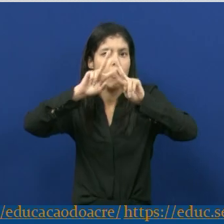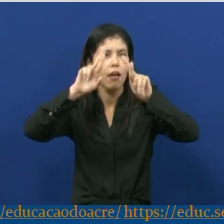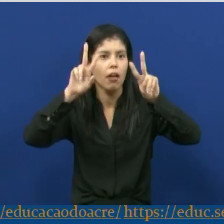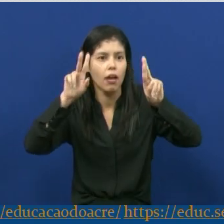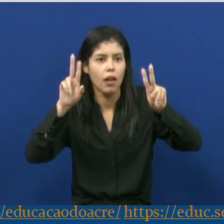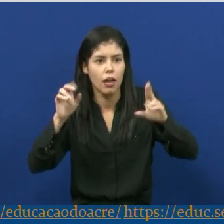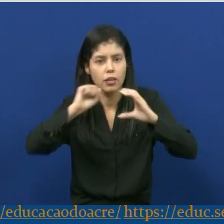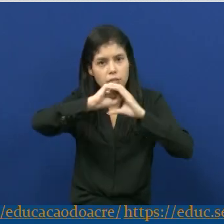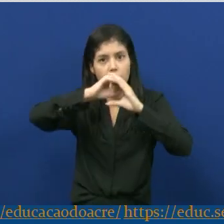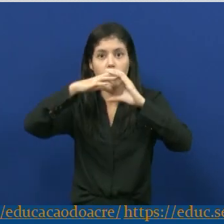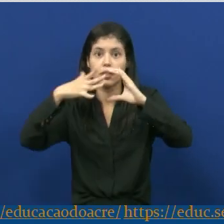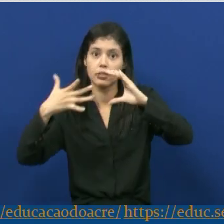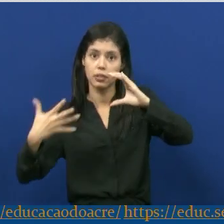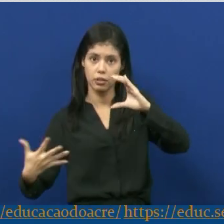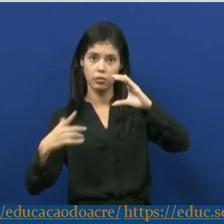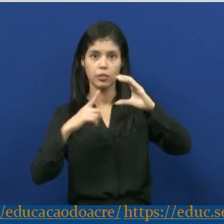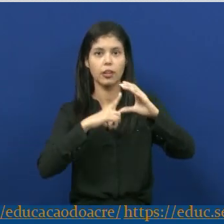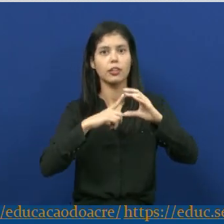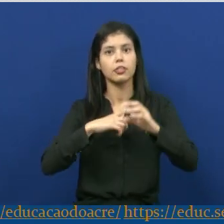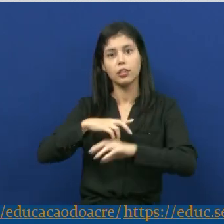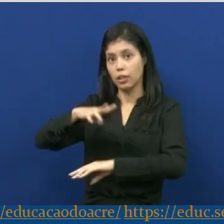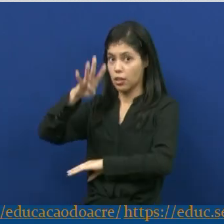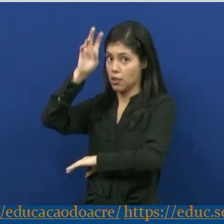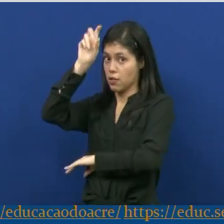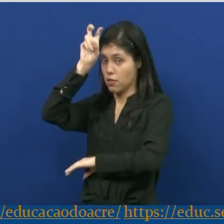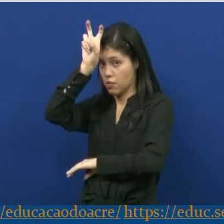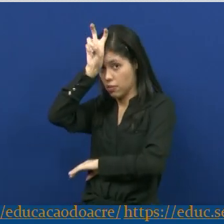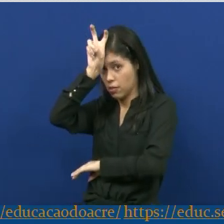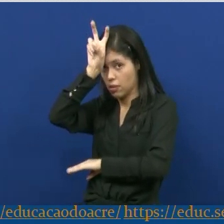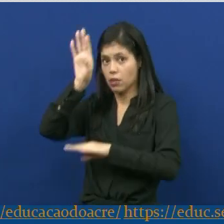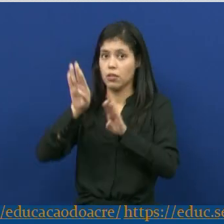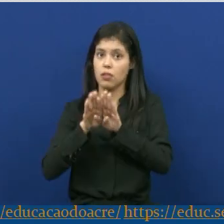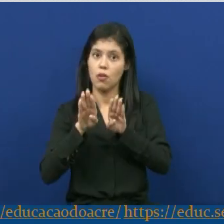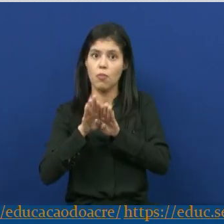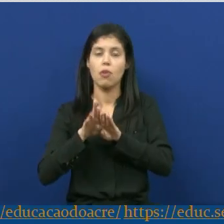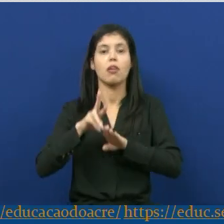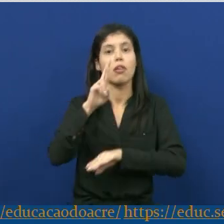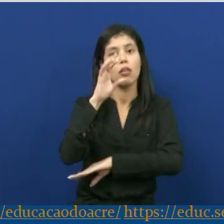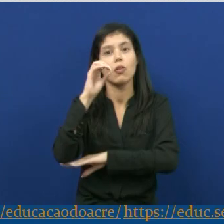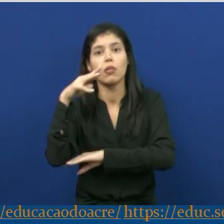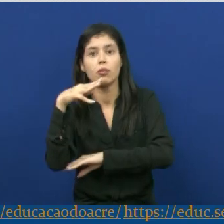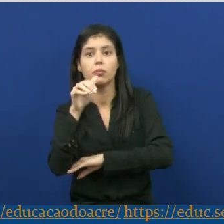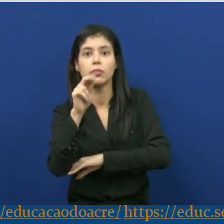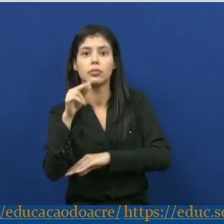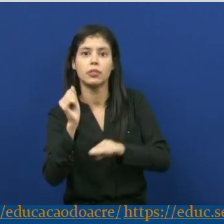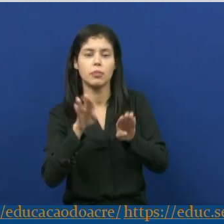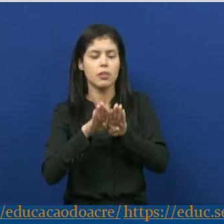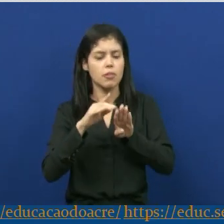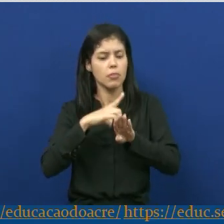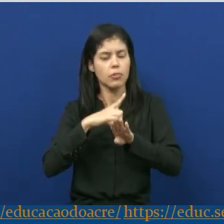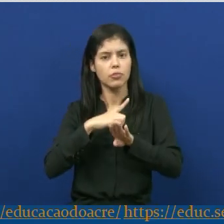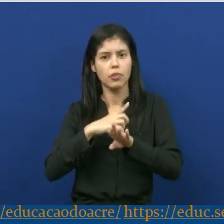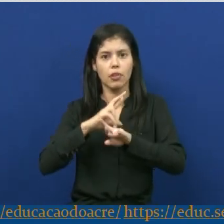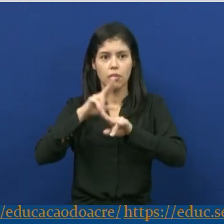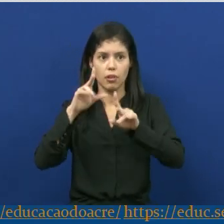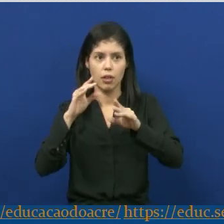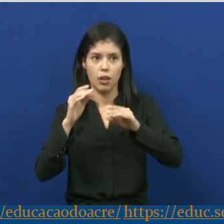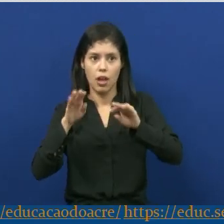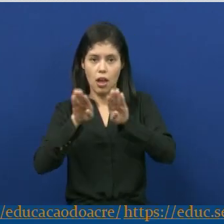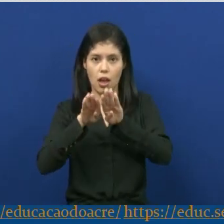diferentes características dos antigos sistemas egípcio babilônico e romano tratava-se de um sistema posicional